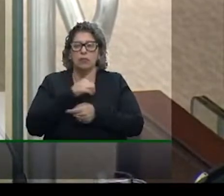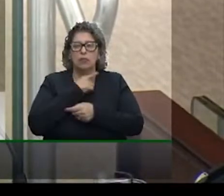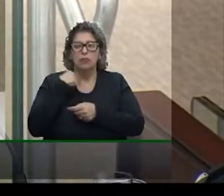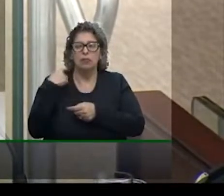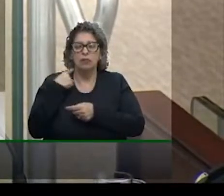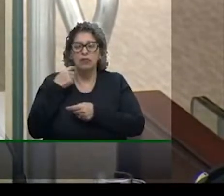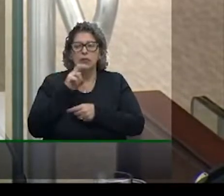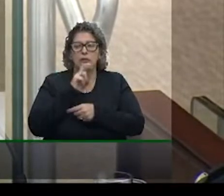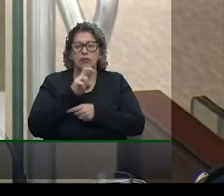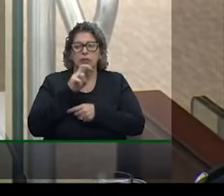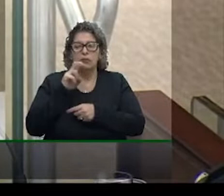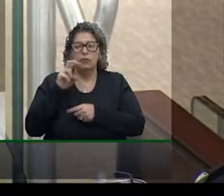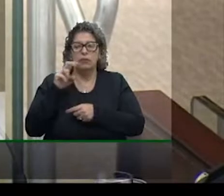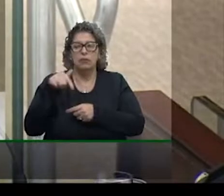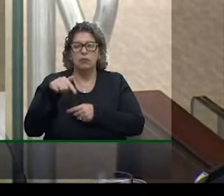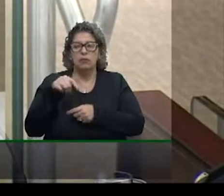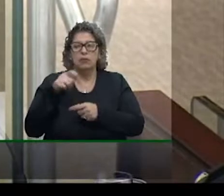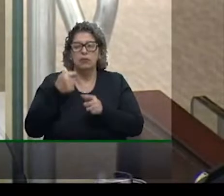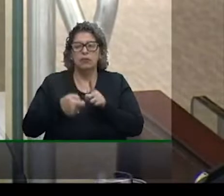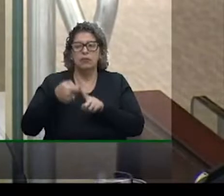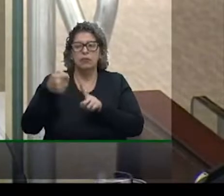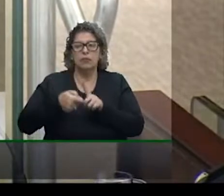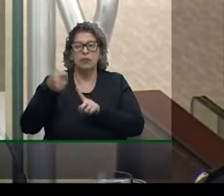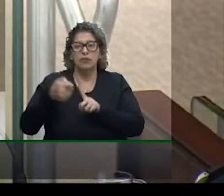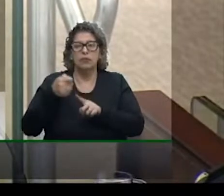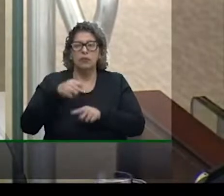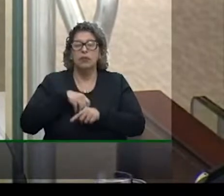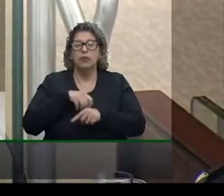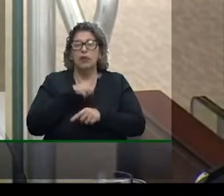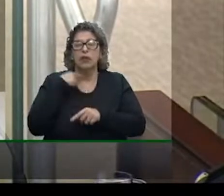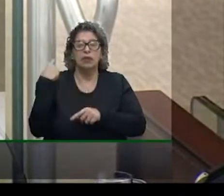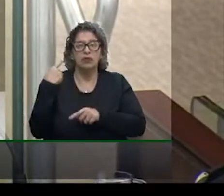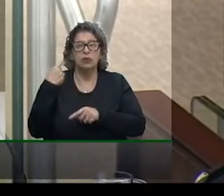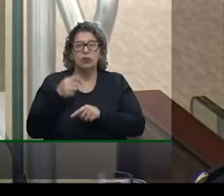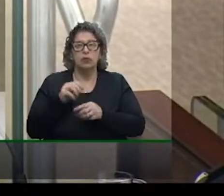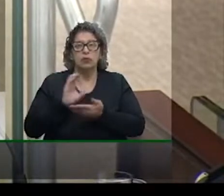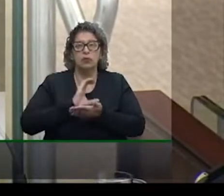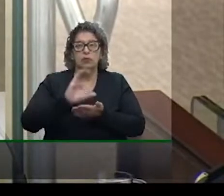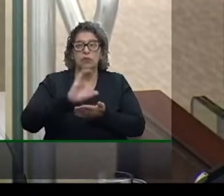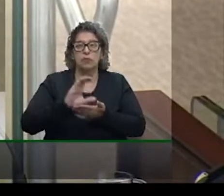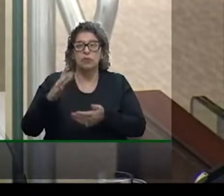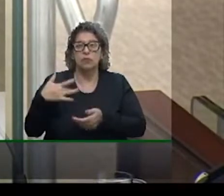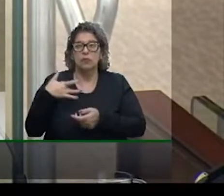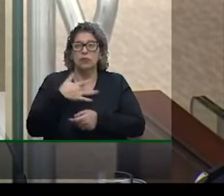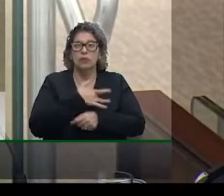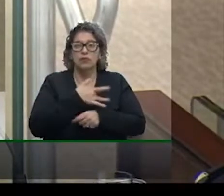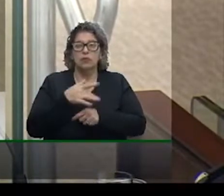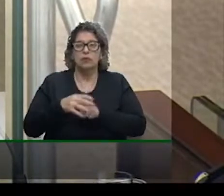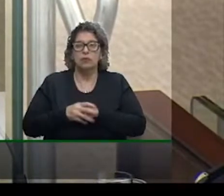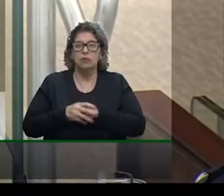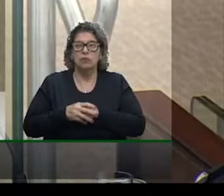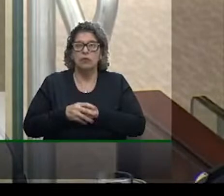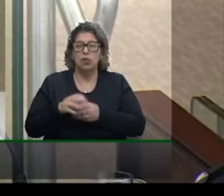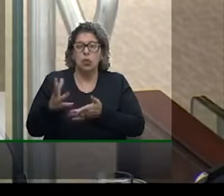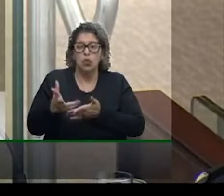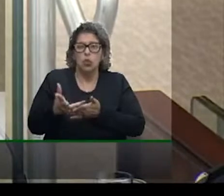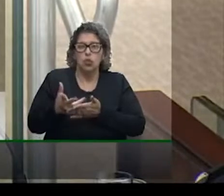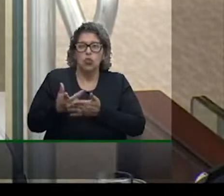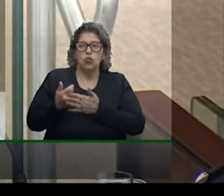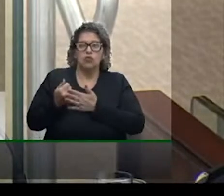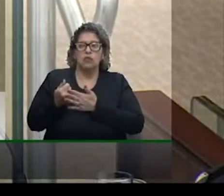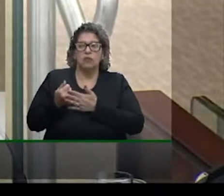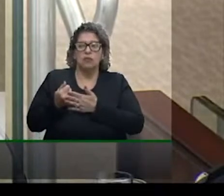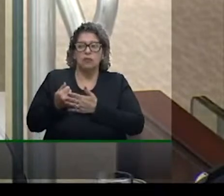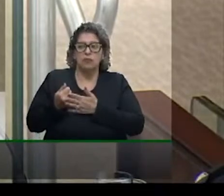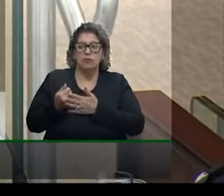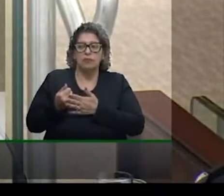por 57 meses consecutivos? Quem é que atrasou repassos na saúde? Quem é que raspou o fundo